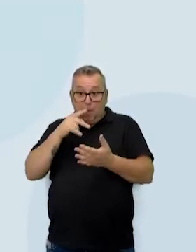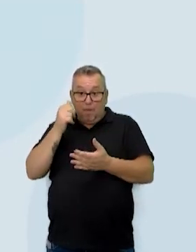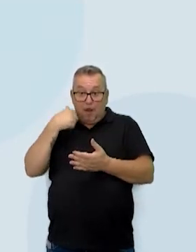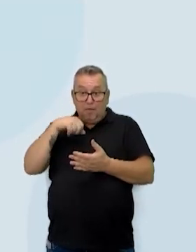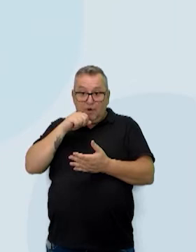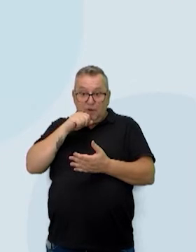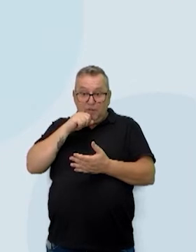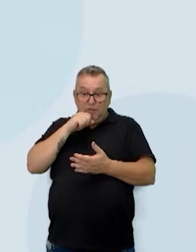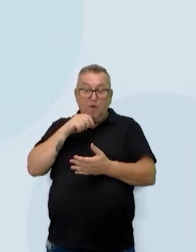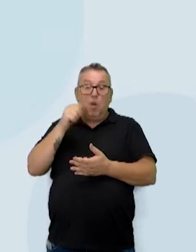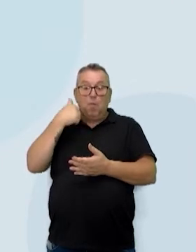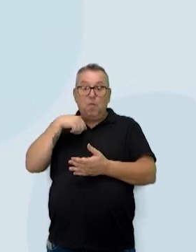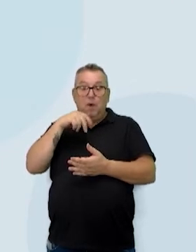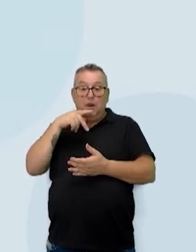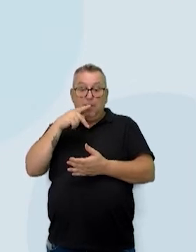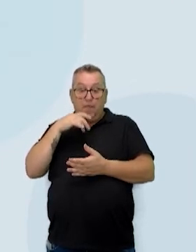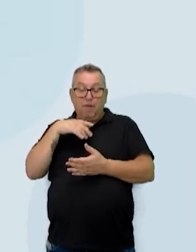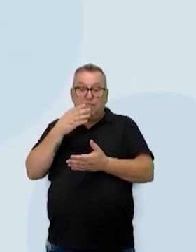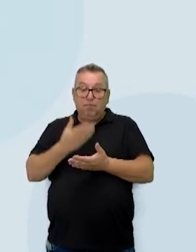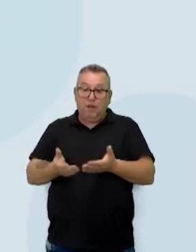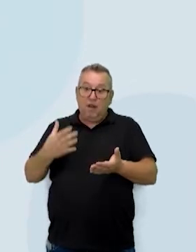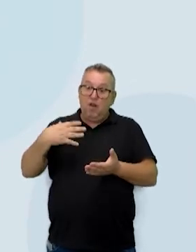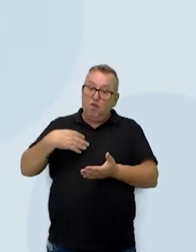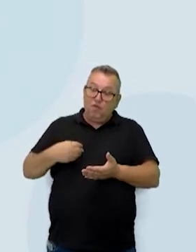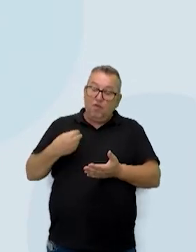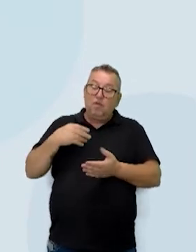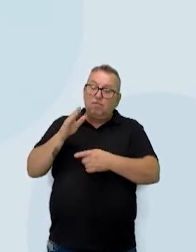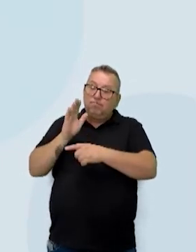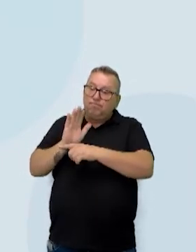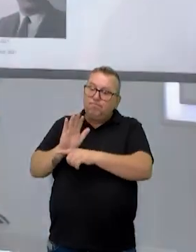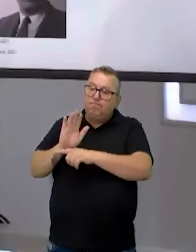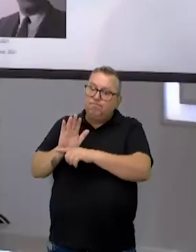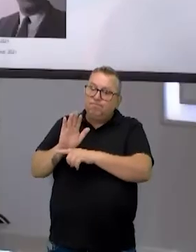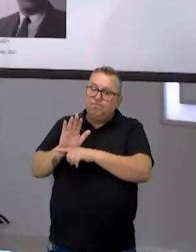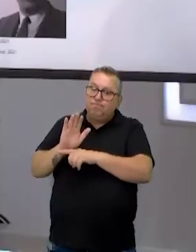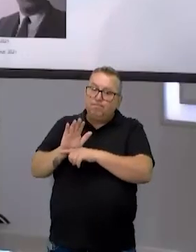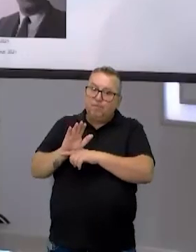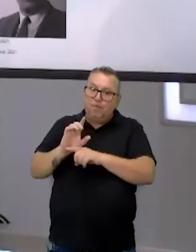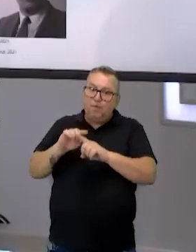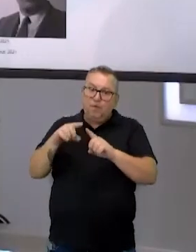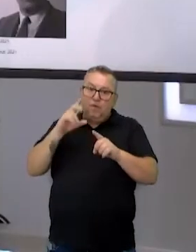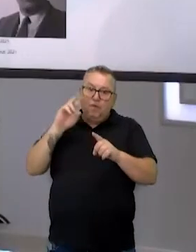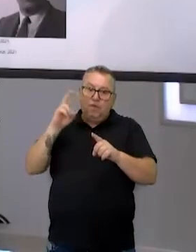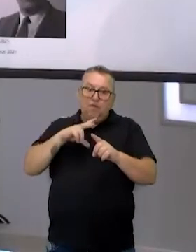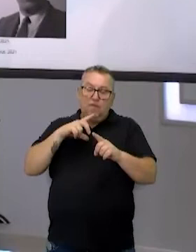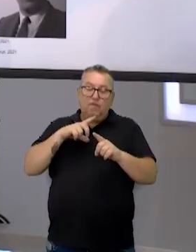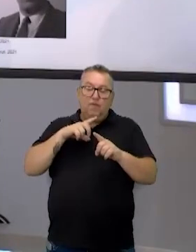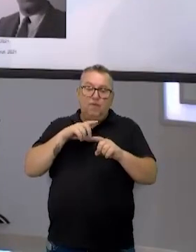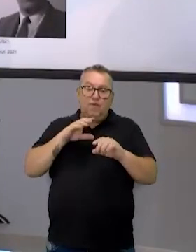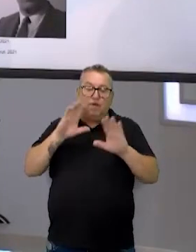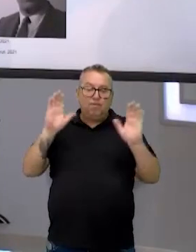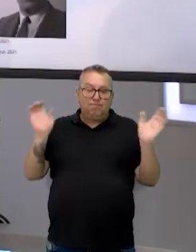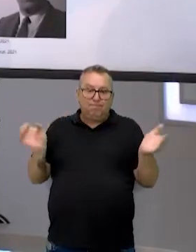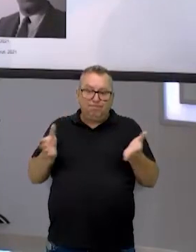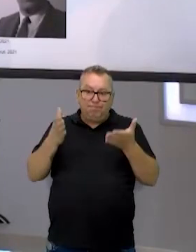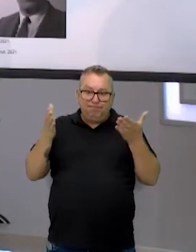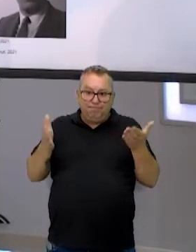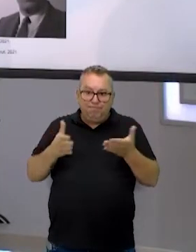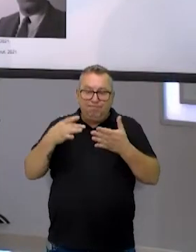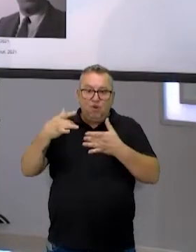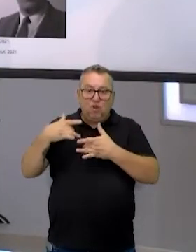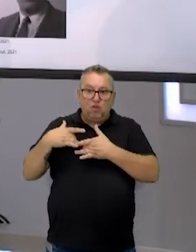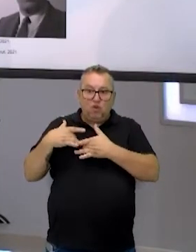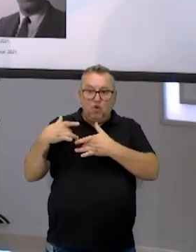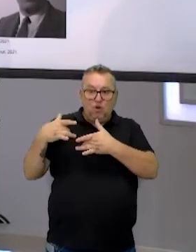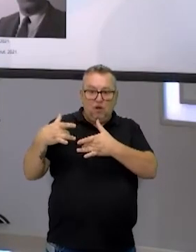que perderam filhos. E aí você começa a ter uma manobra de engajamento solidário, de caráter